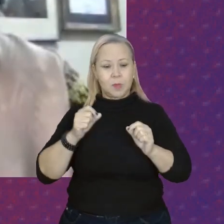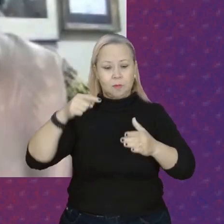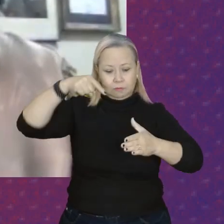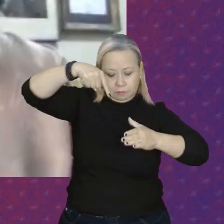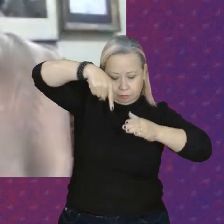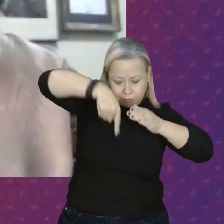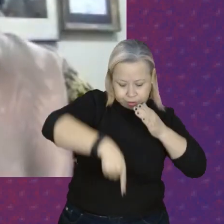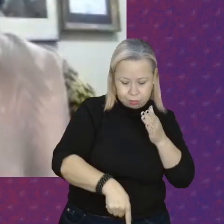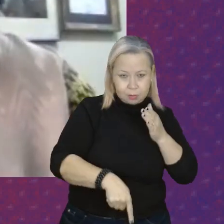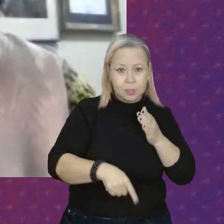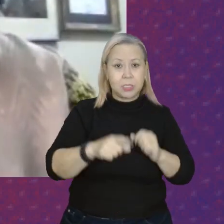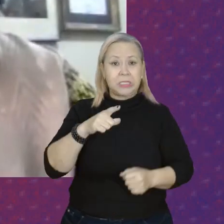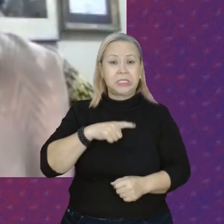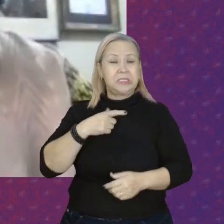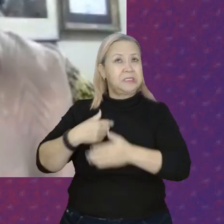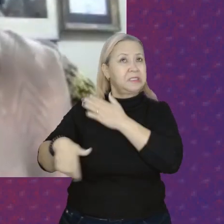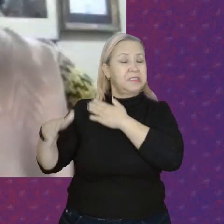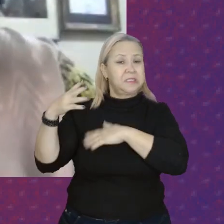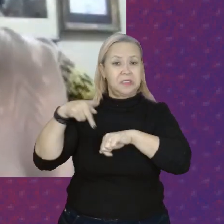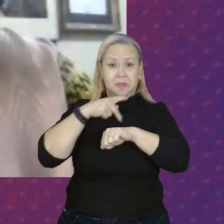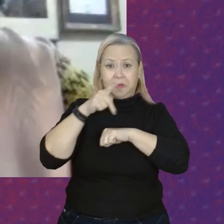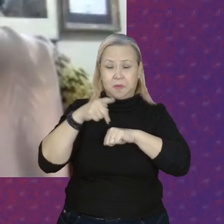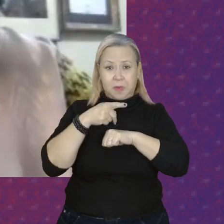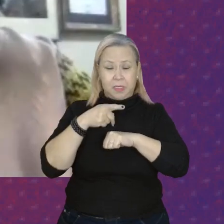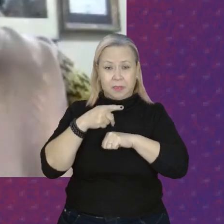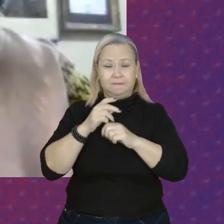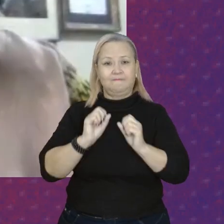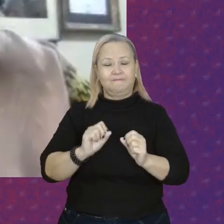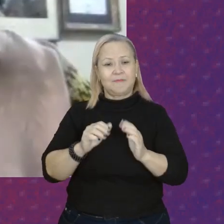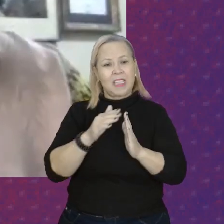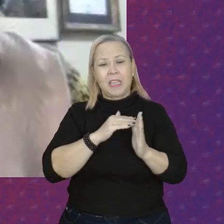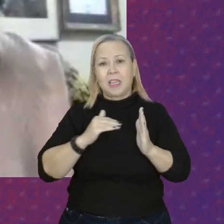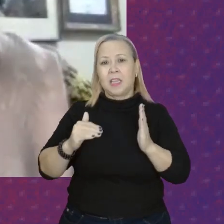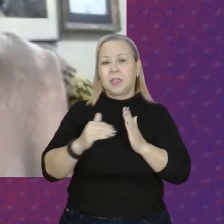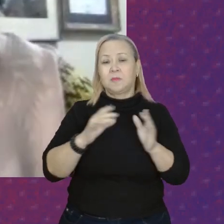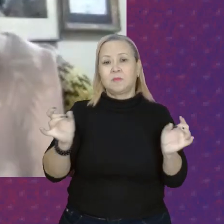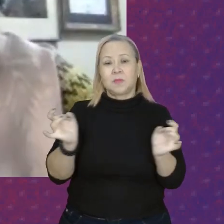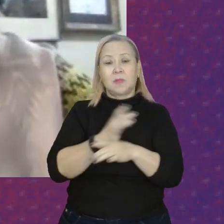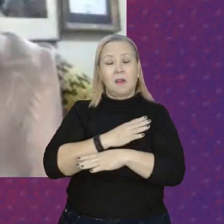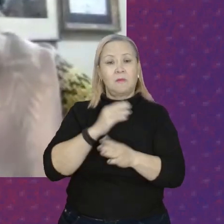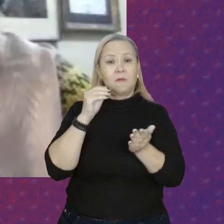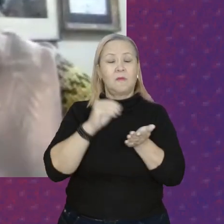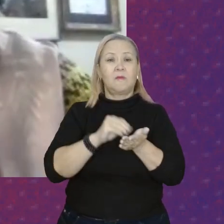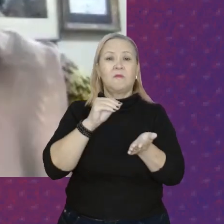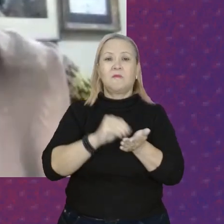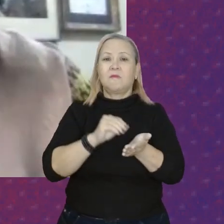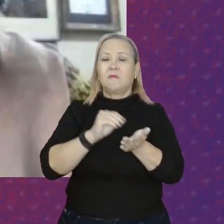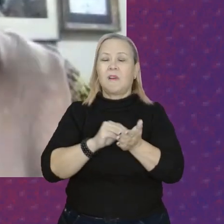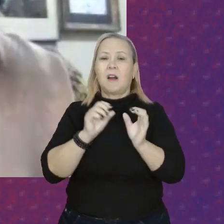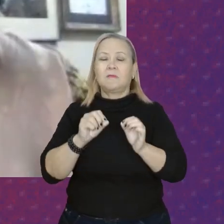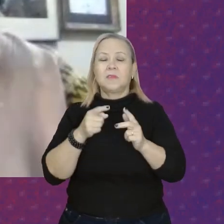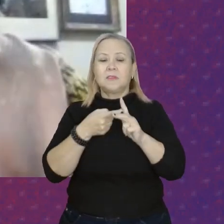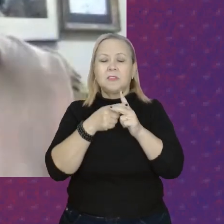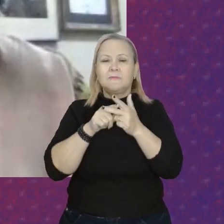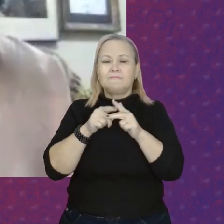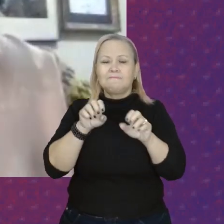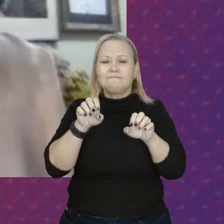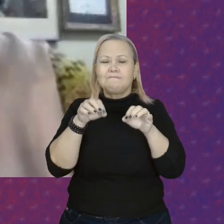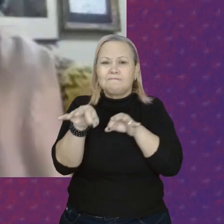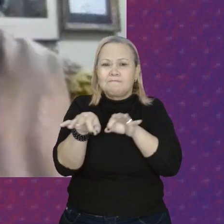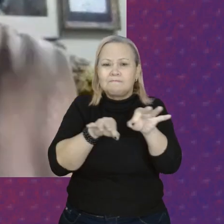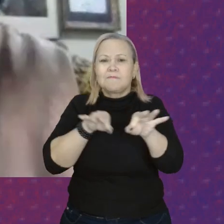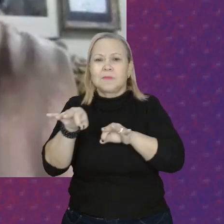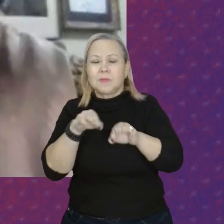que a gente tinha no nosso país, porque era total ausência de mecanismos na